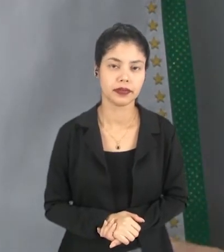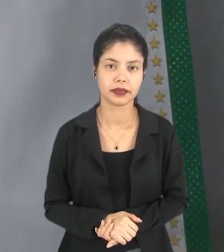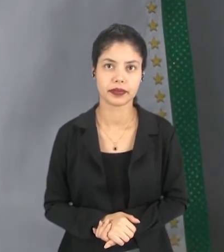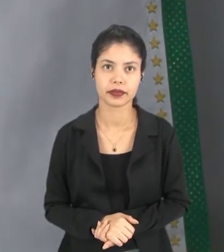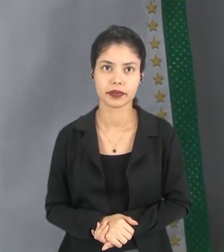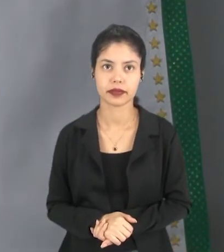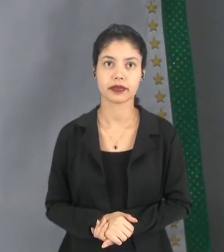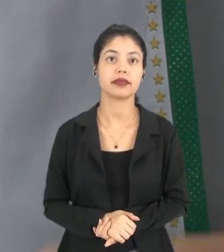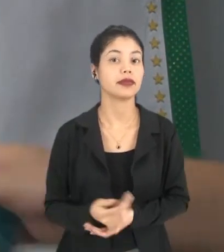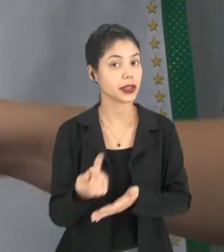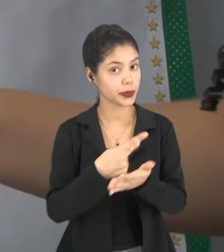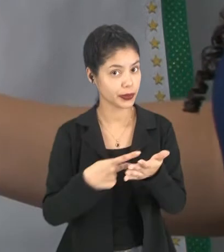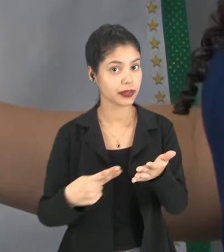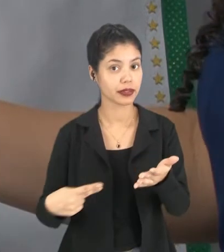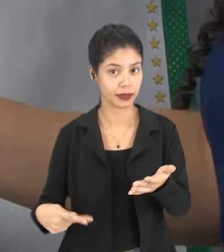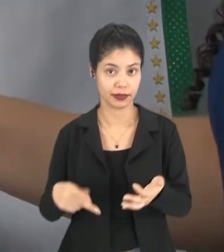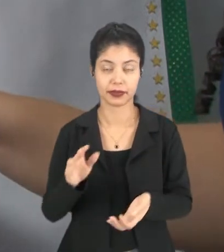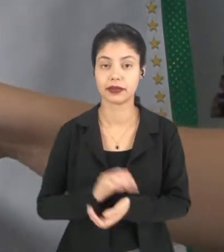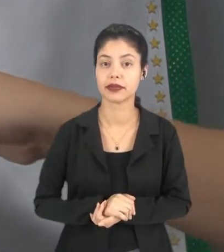o poema.